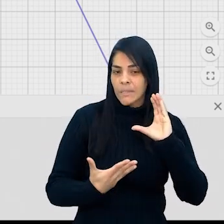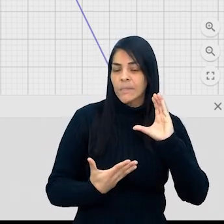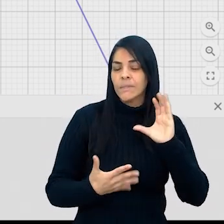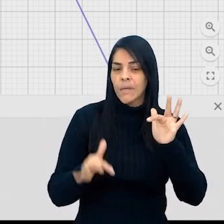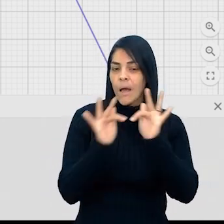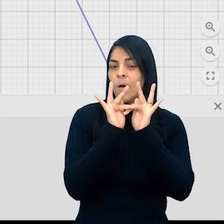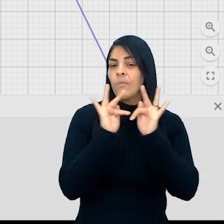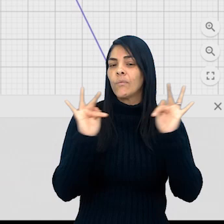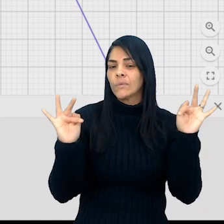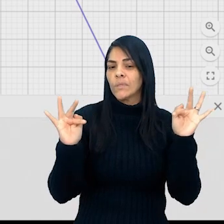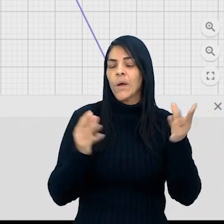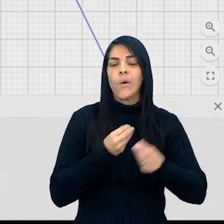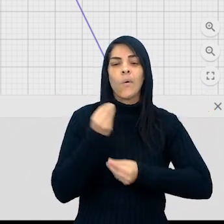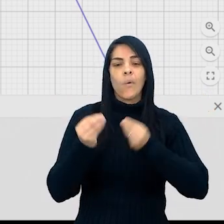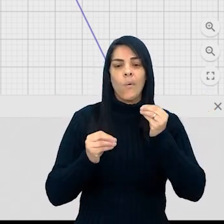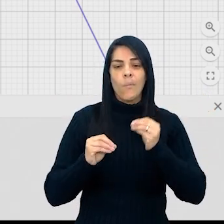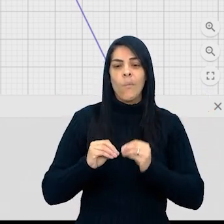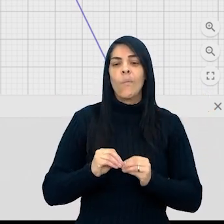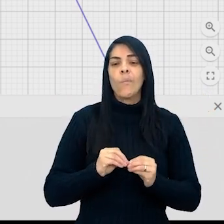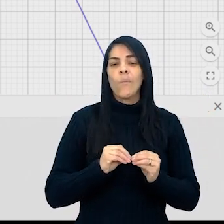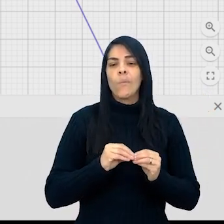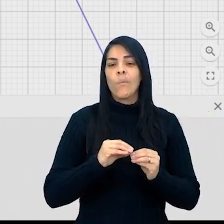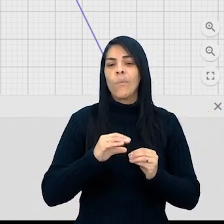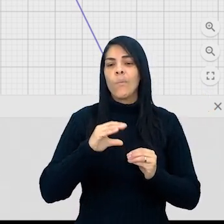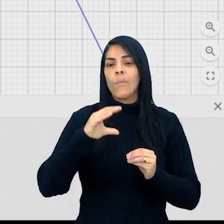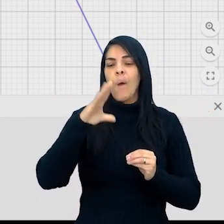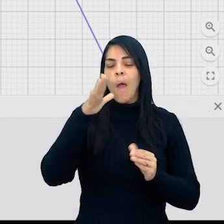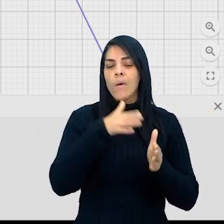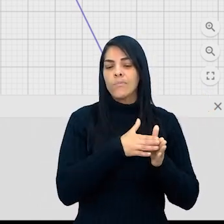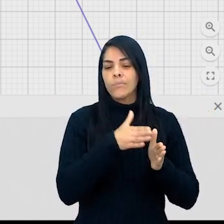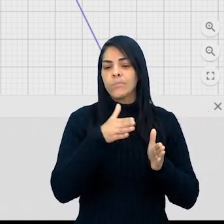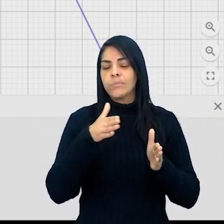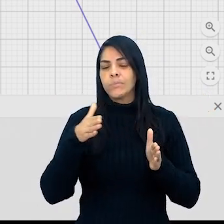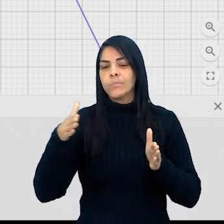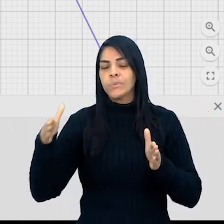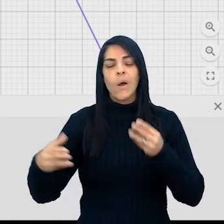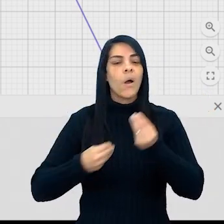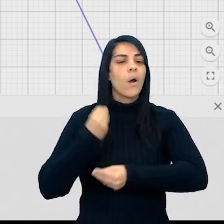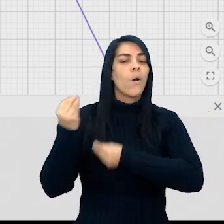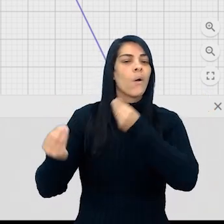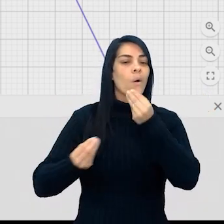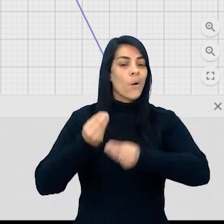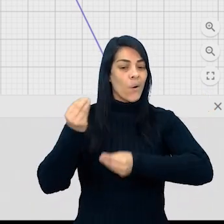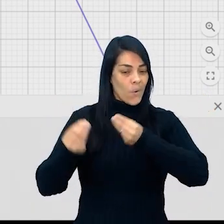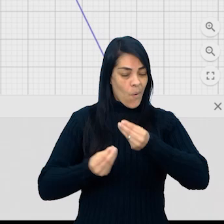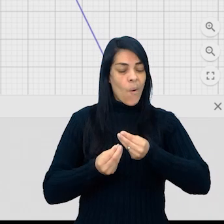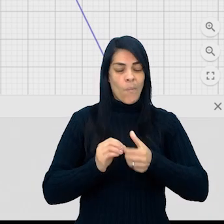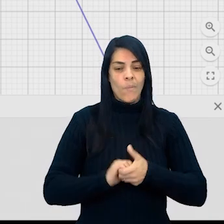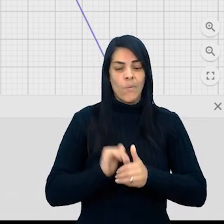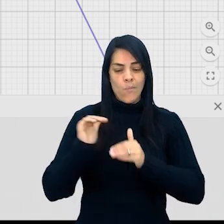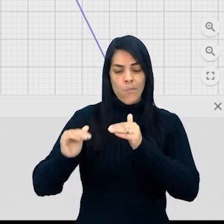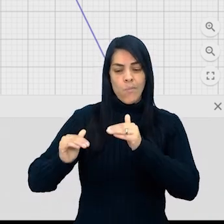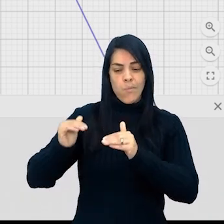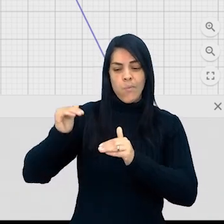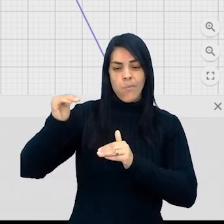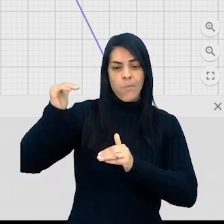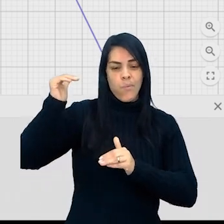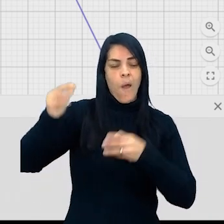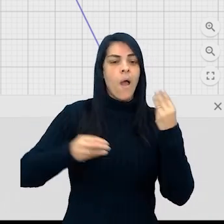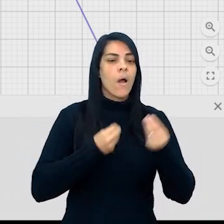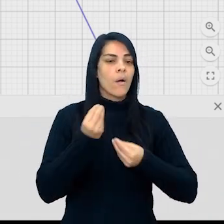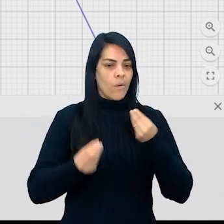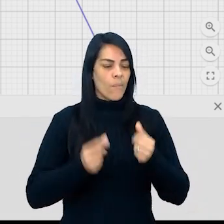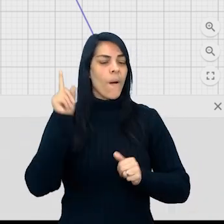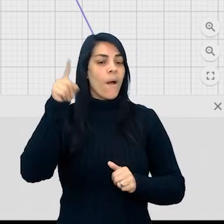né? Ela é uma função decrescente, mas qual elemento que caracteriza uma função decrescente como essa, né?